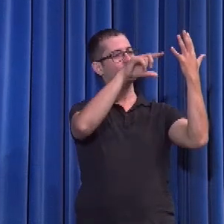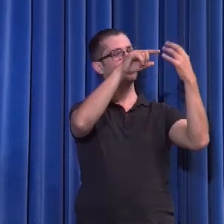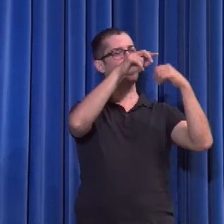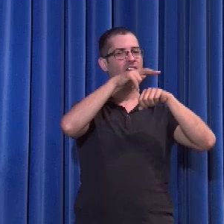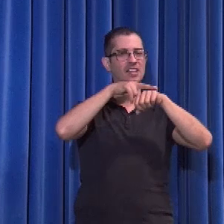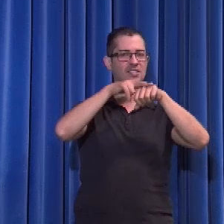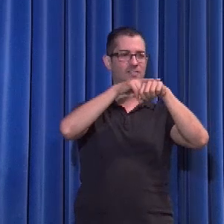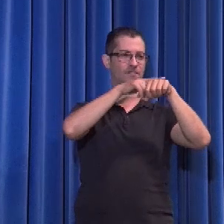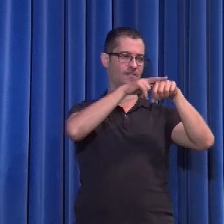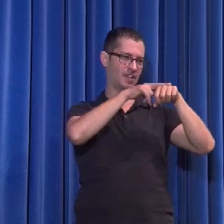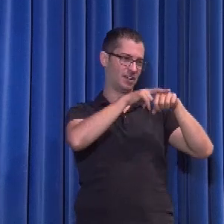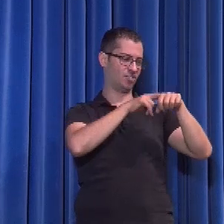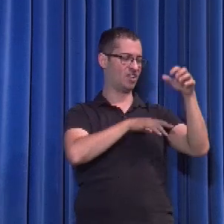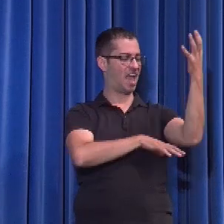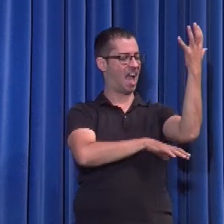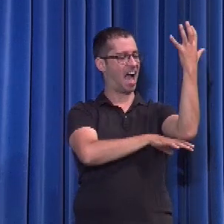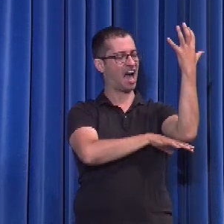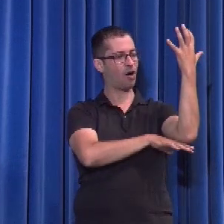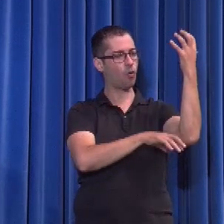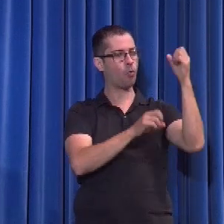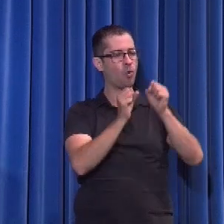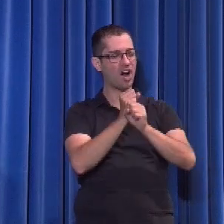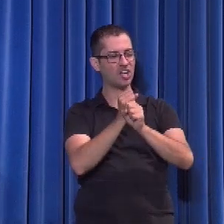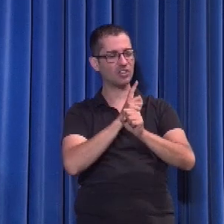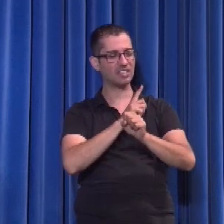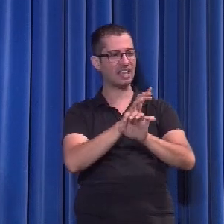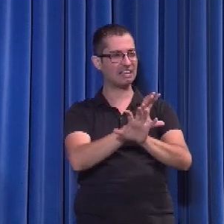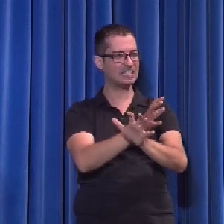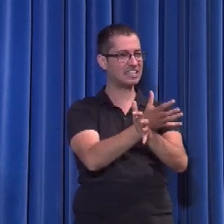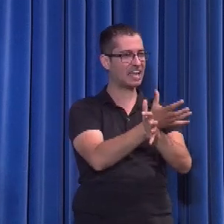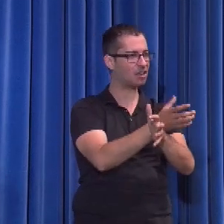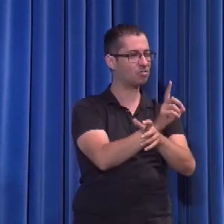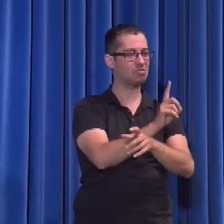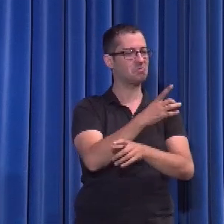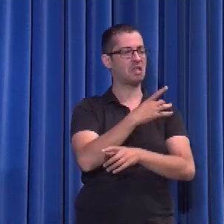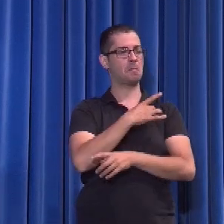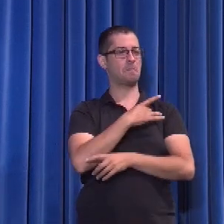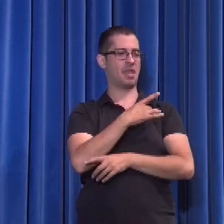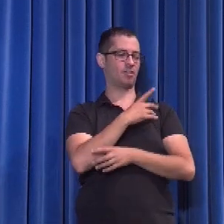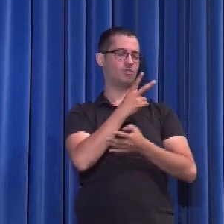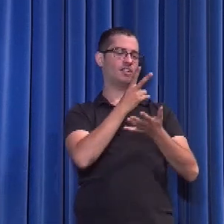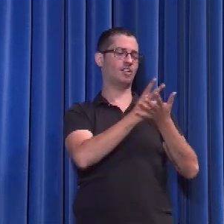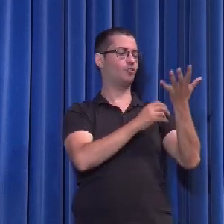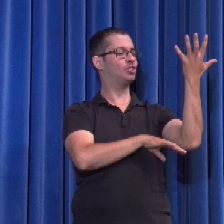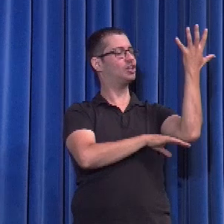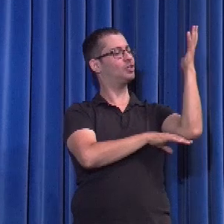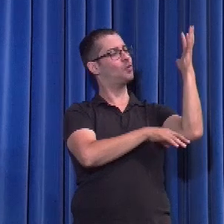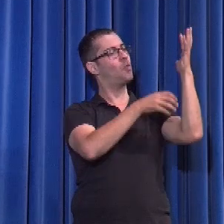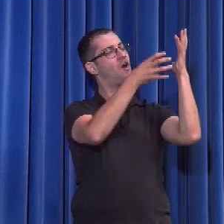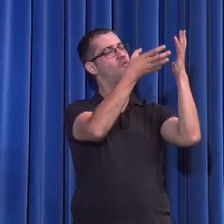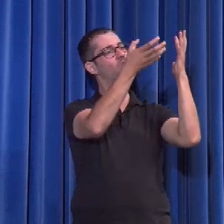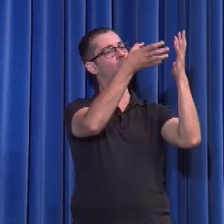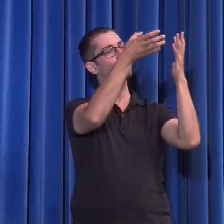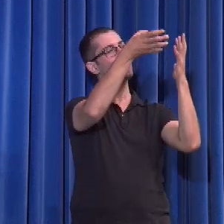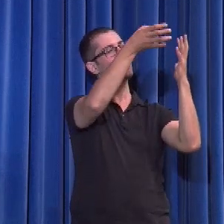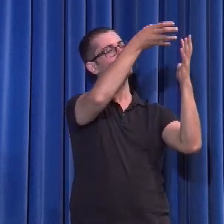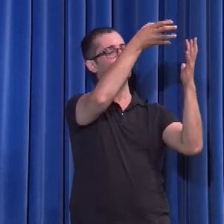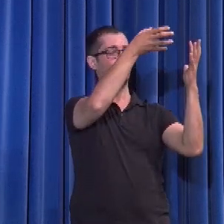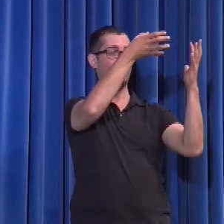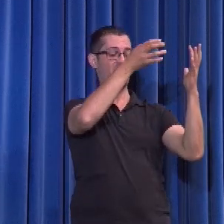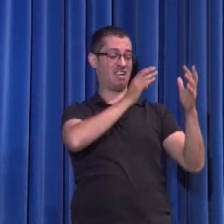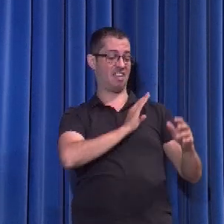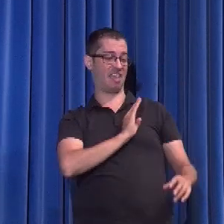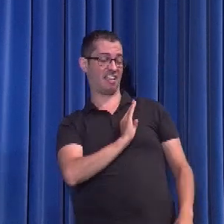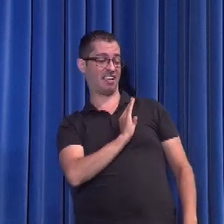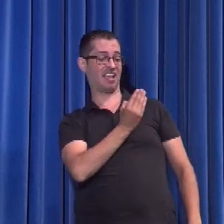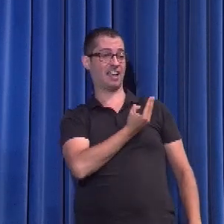não se perturba, nem deixa de dar fruto. Enganoso é o coração, mais do